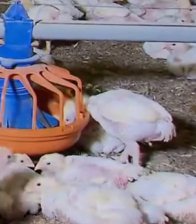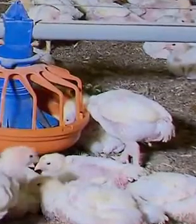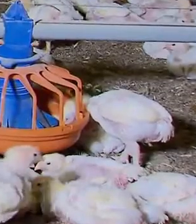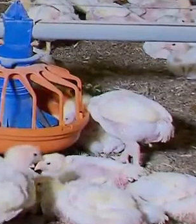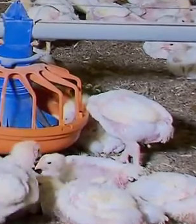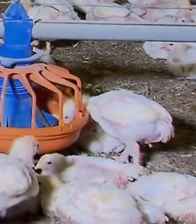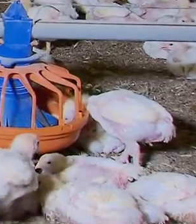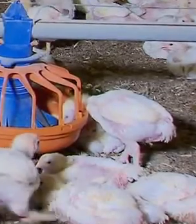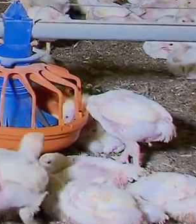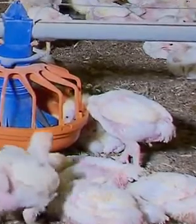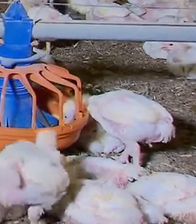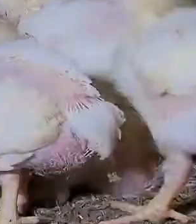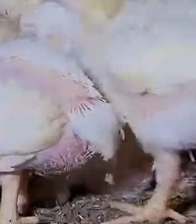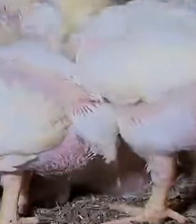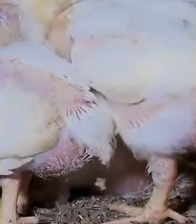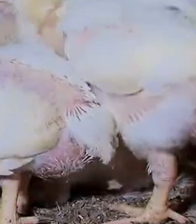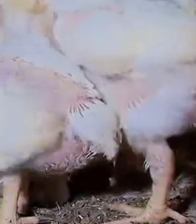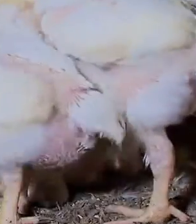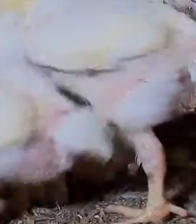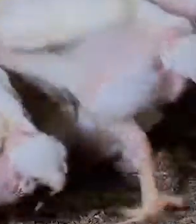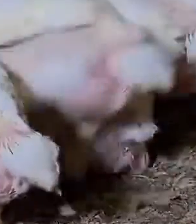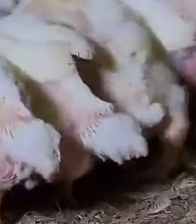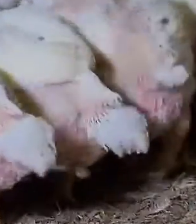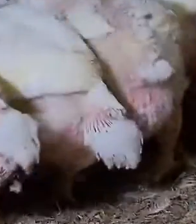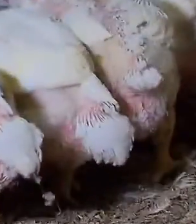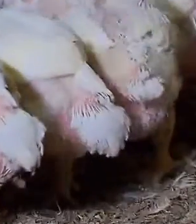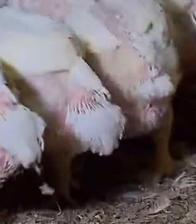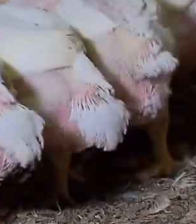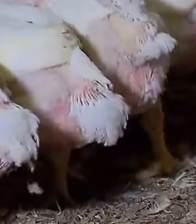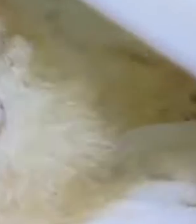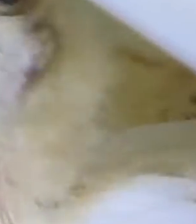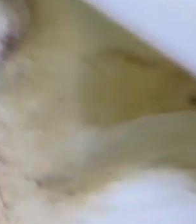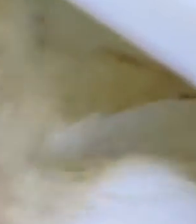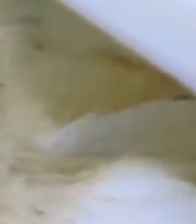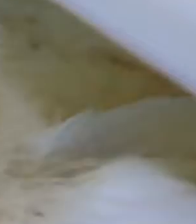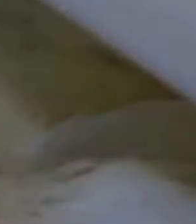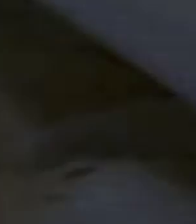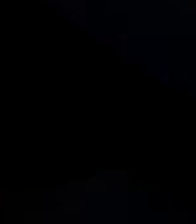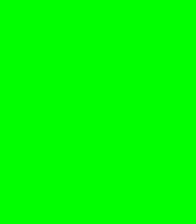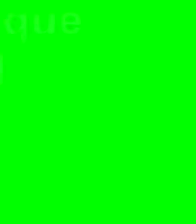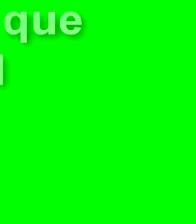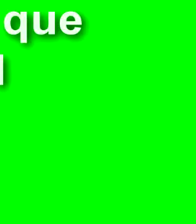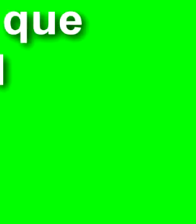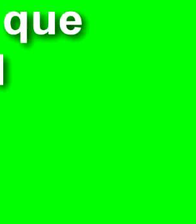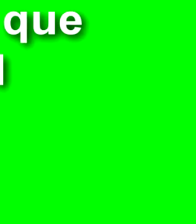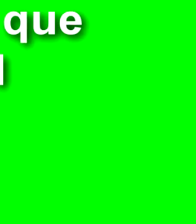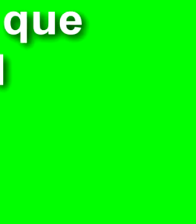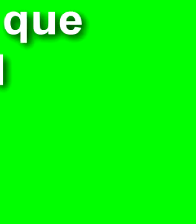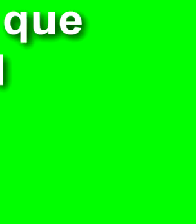dos produtores é que o mundo árabe consuma 30% do frango que é exportado do Brasil.